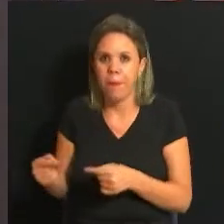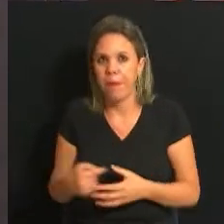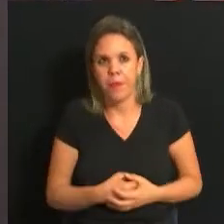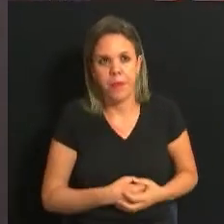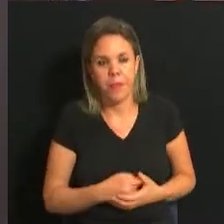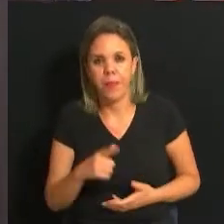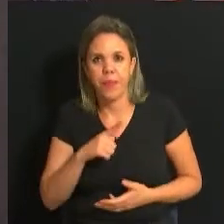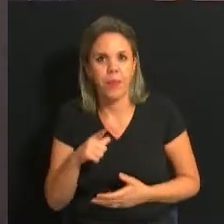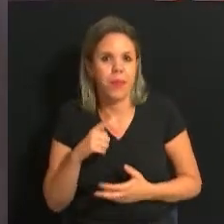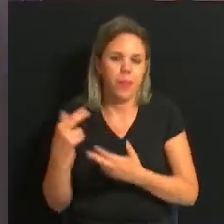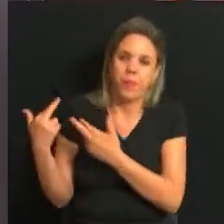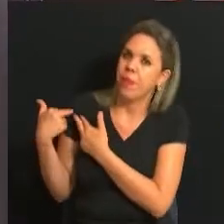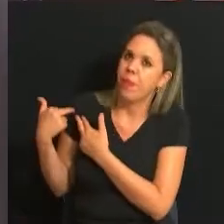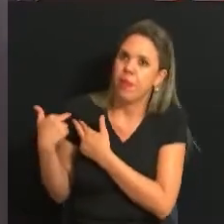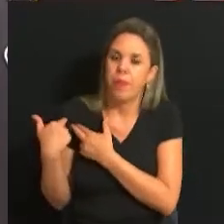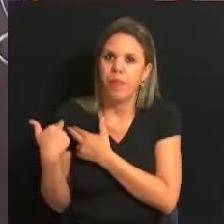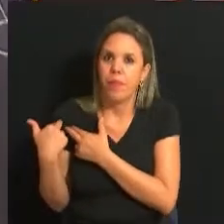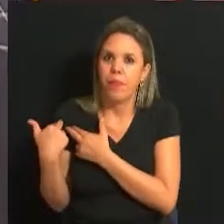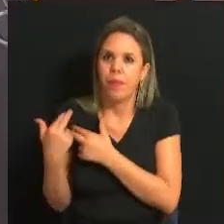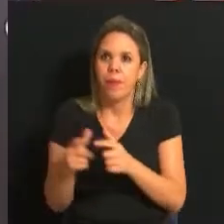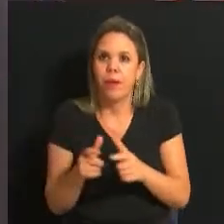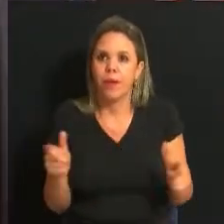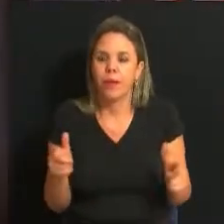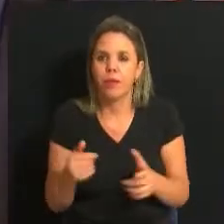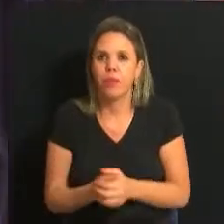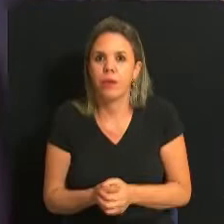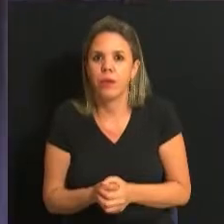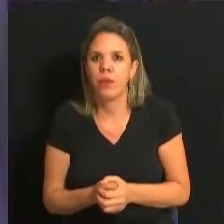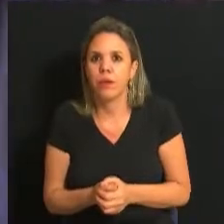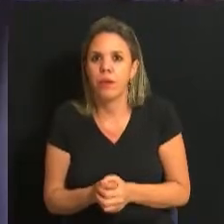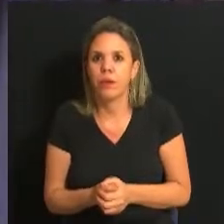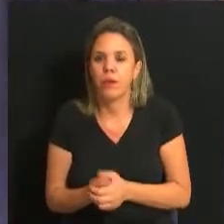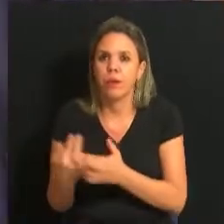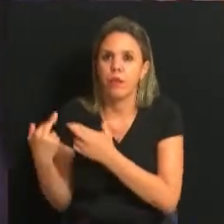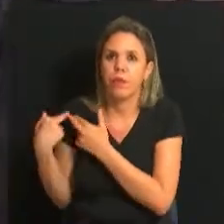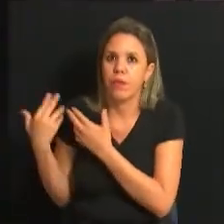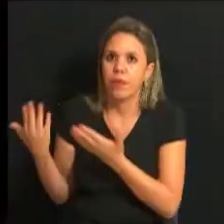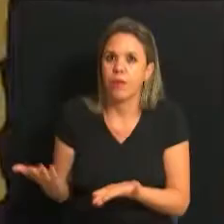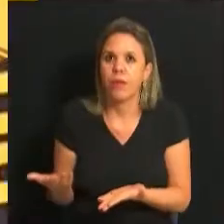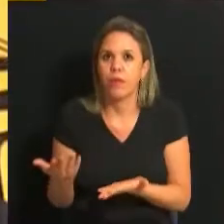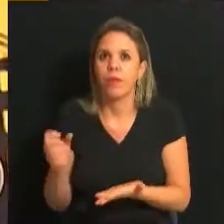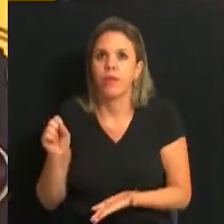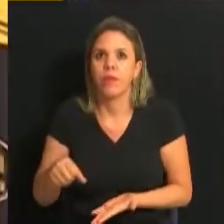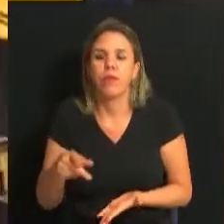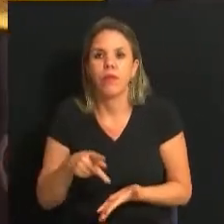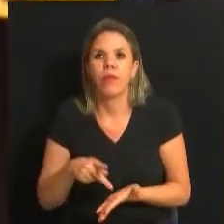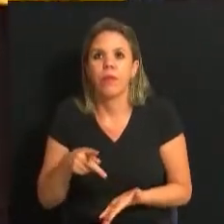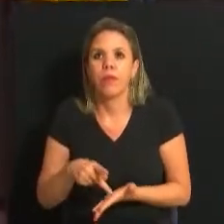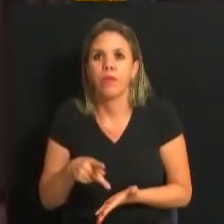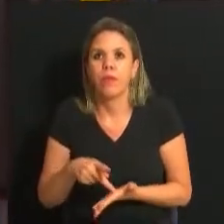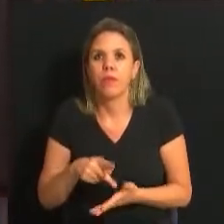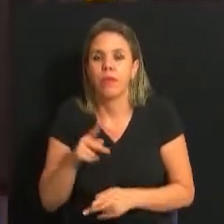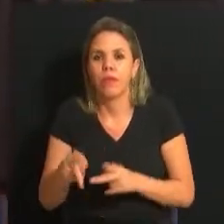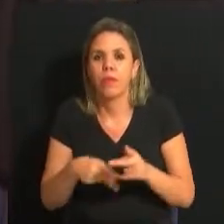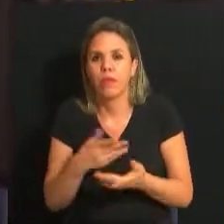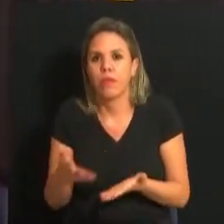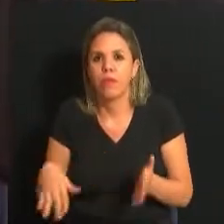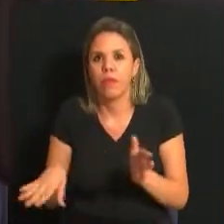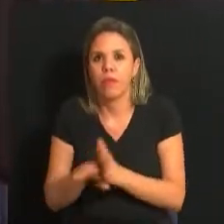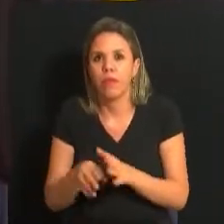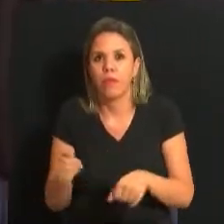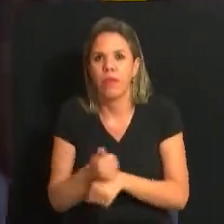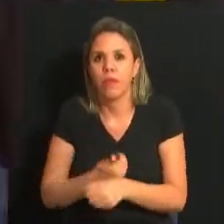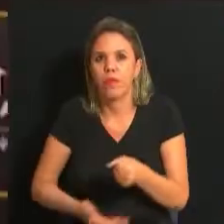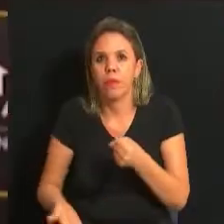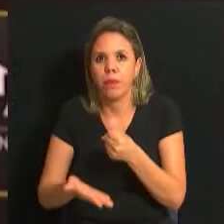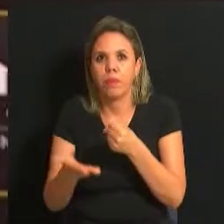uma responsabilidade grande. E o jabá tá certo, responsabilidade grande mesmo, inclusive para a garotada que veio das categorias de